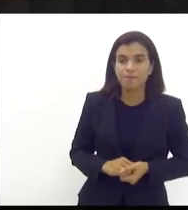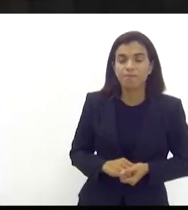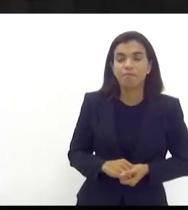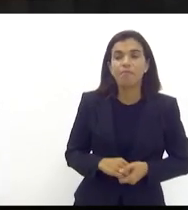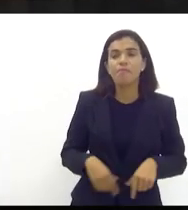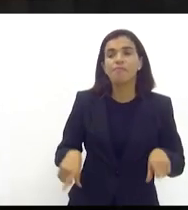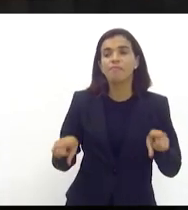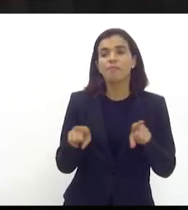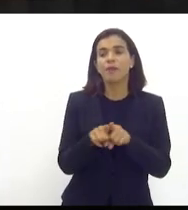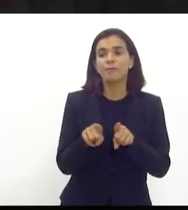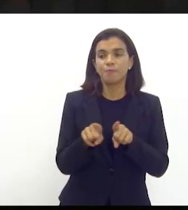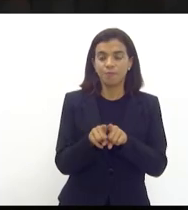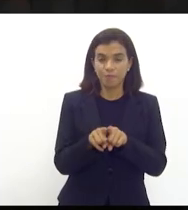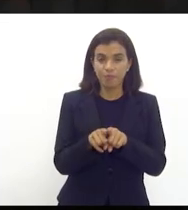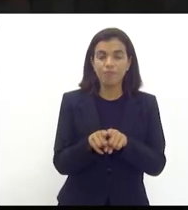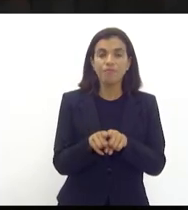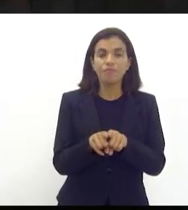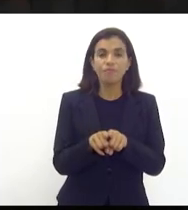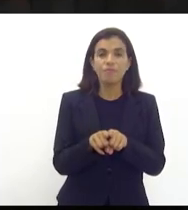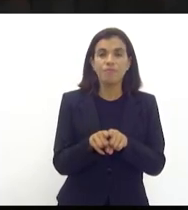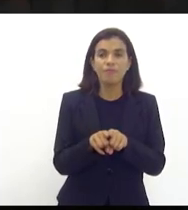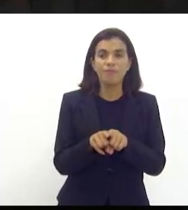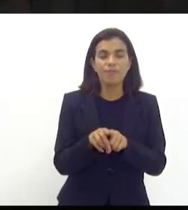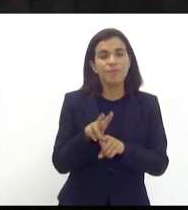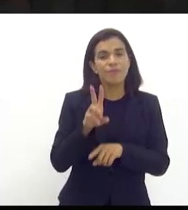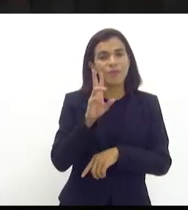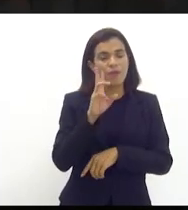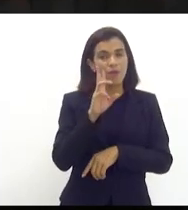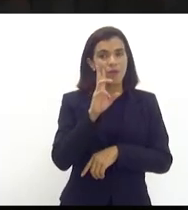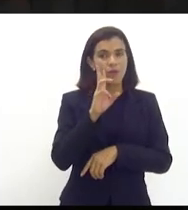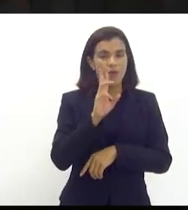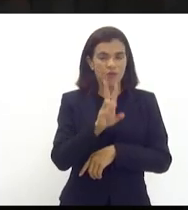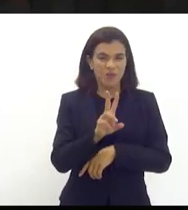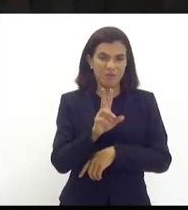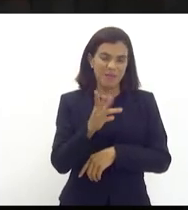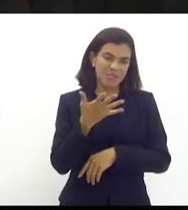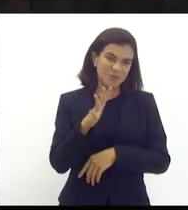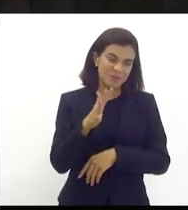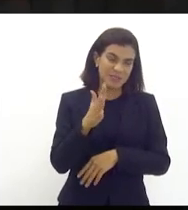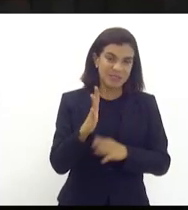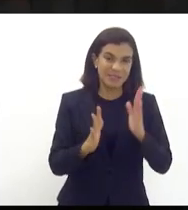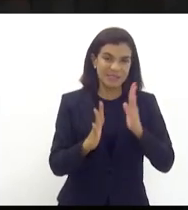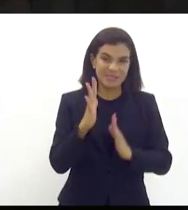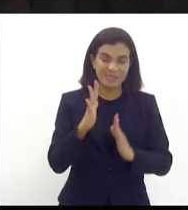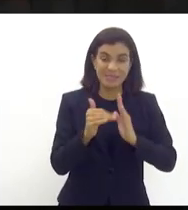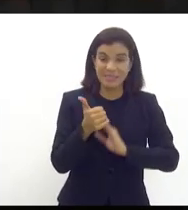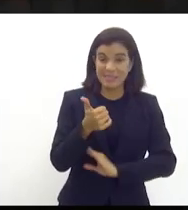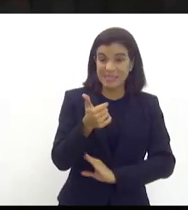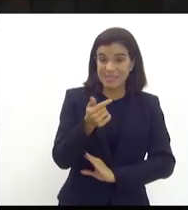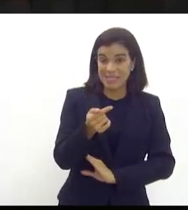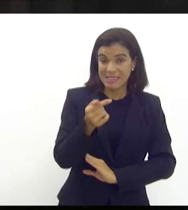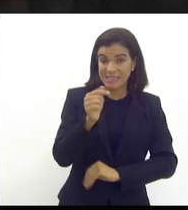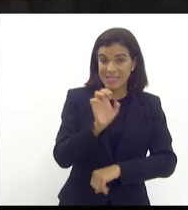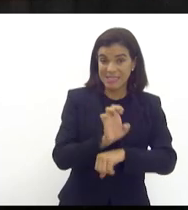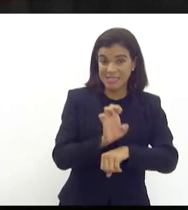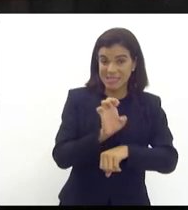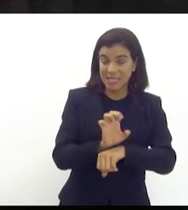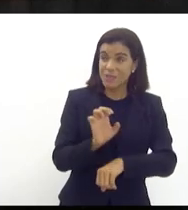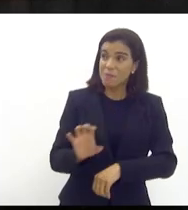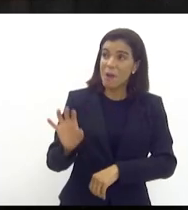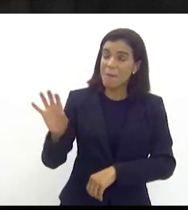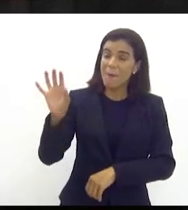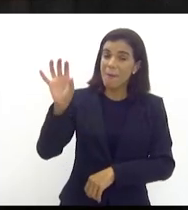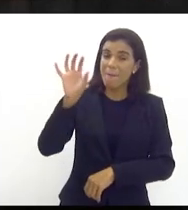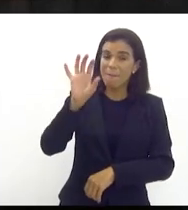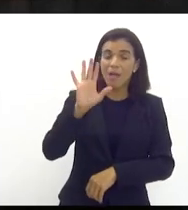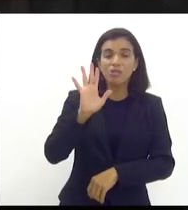presidente, eu vi aqui, fiz a média dos 17 estados que já